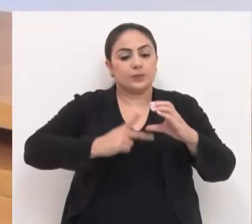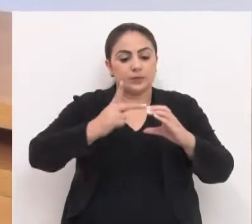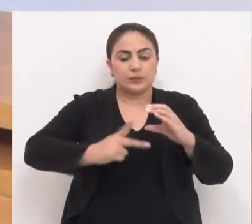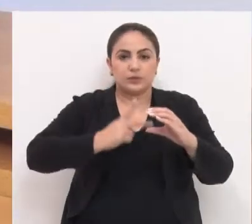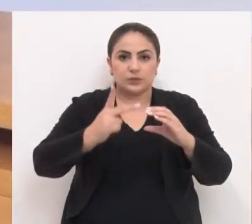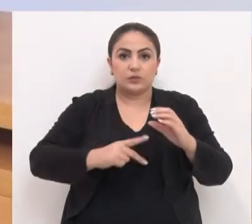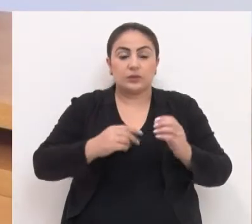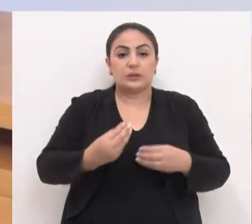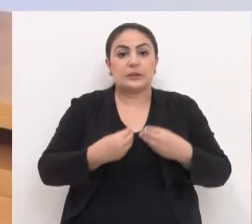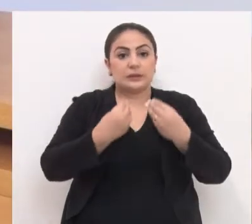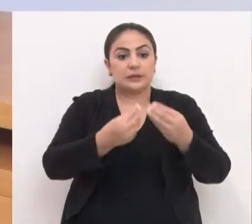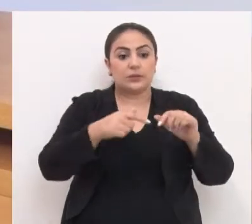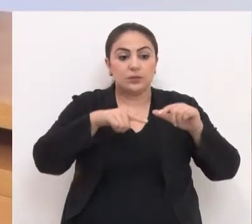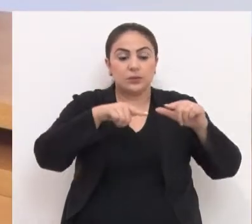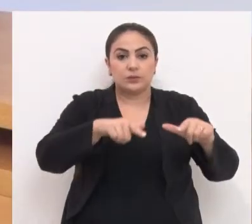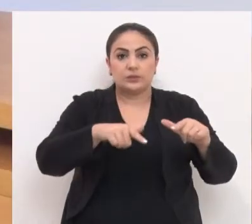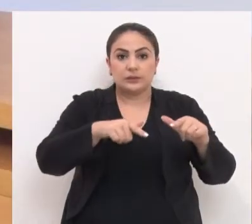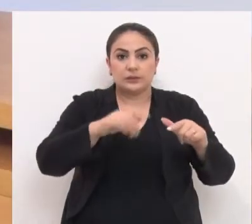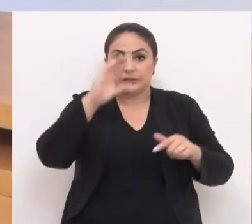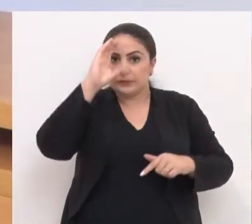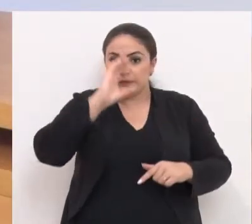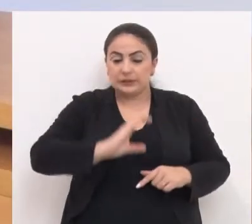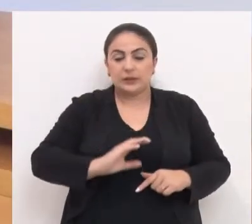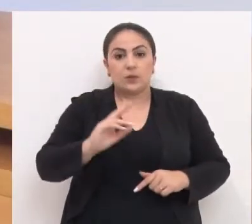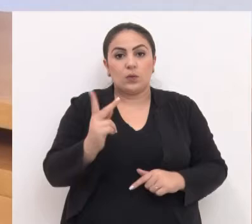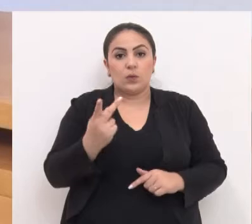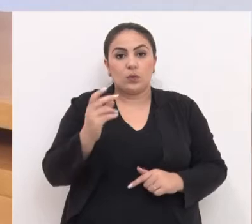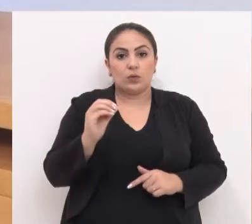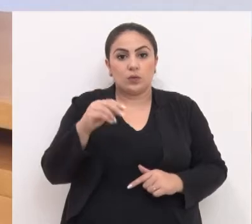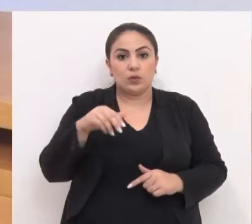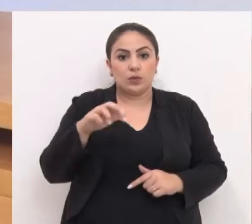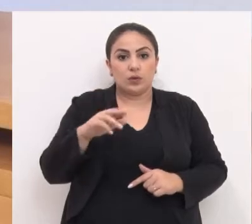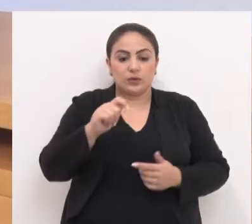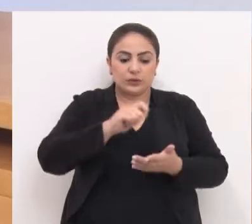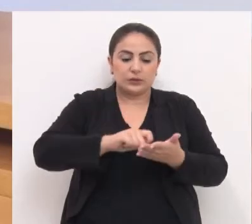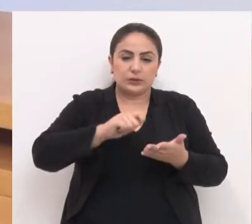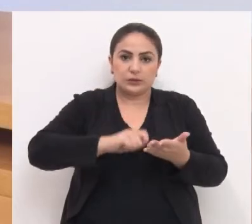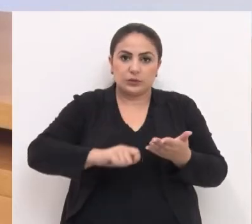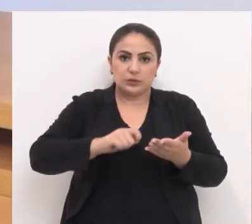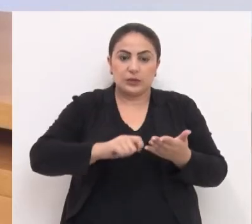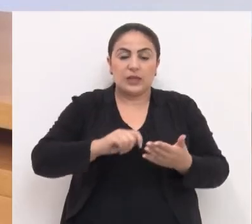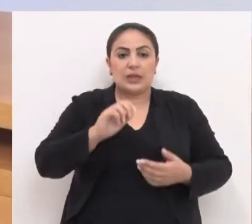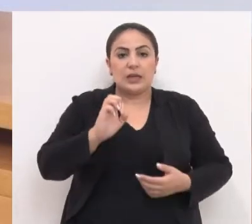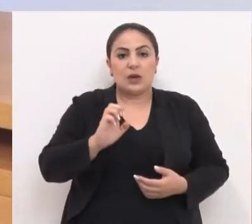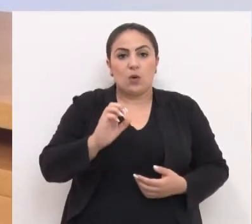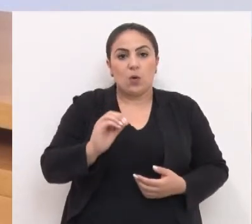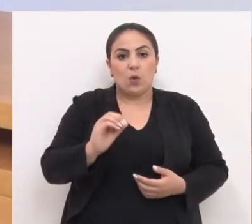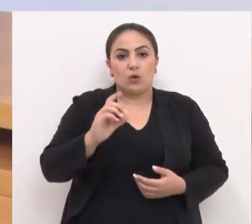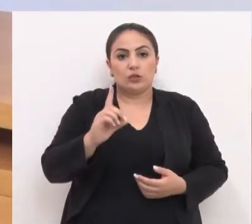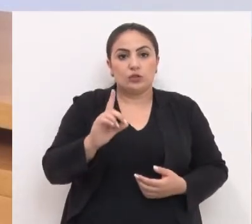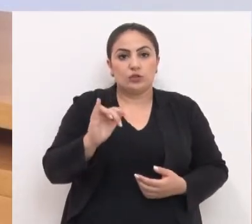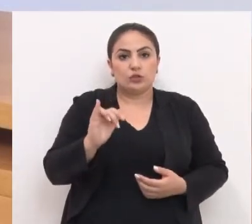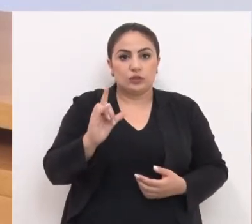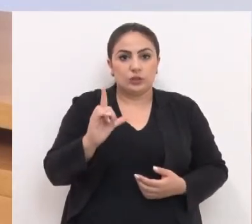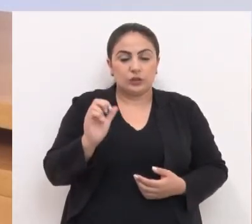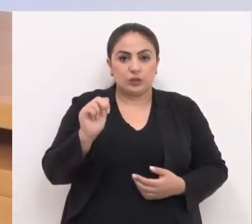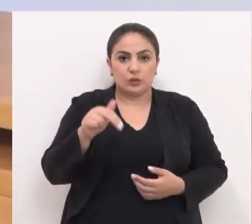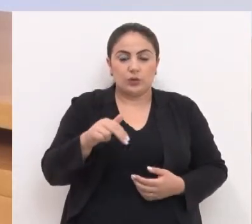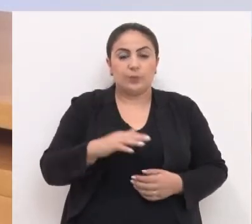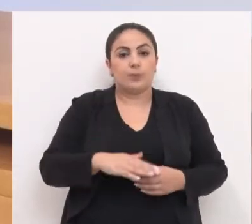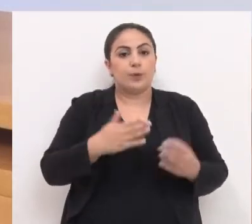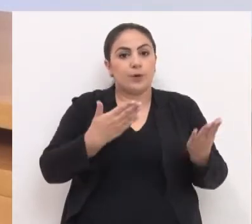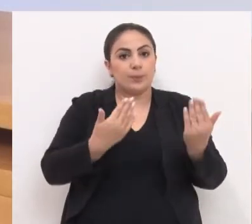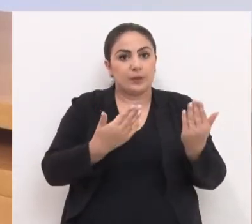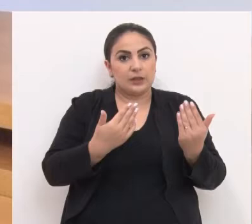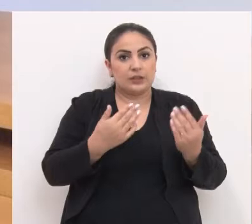A Câmara de Vereadores concedeu o título de cidadão honorário ao escritor Odilon Garcês Aires. Esta é uma homenagem